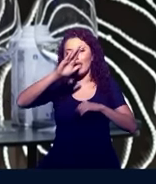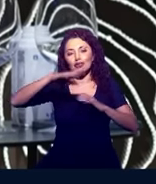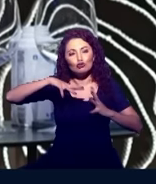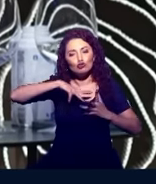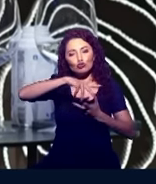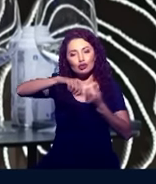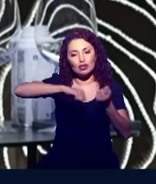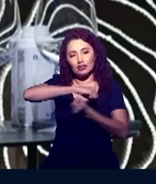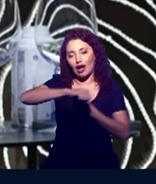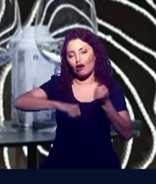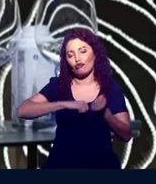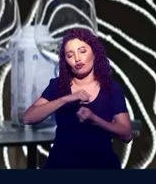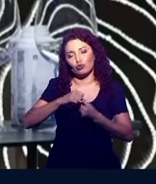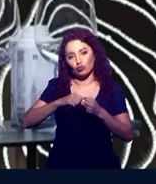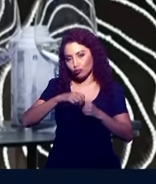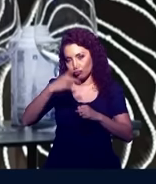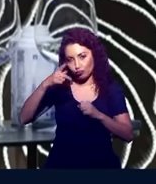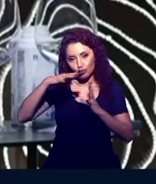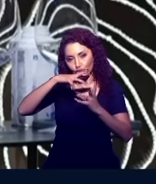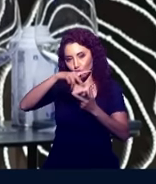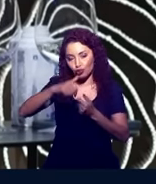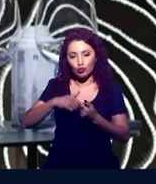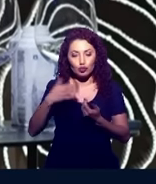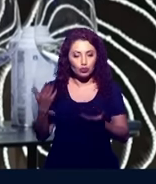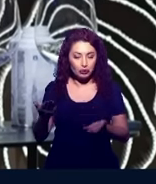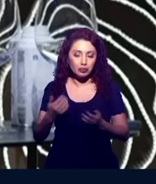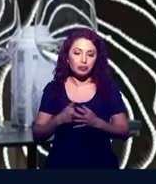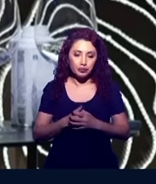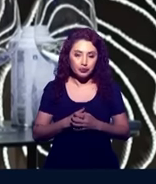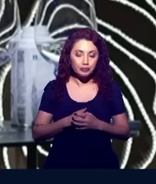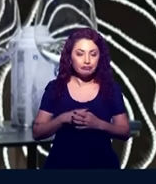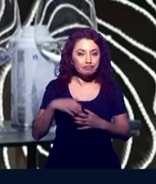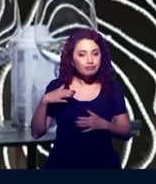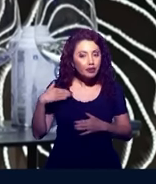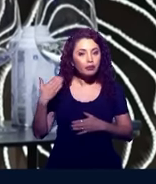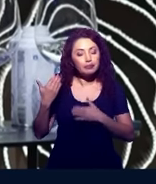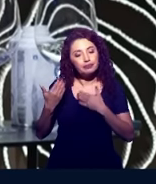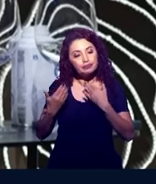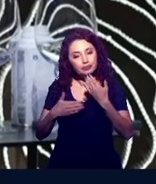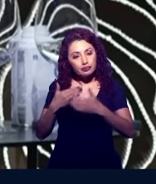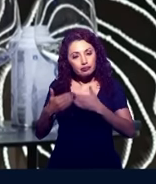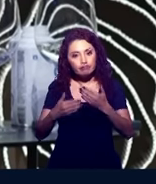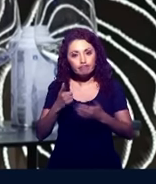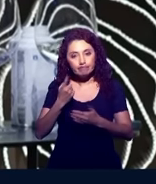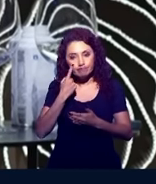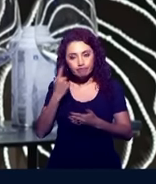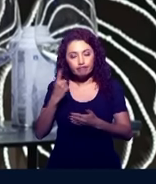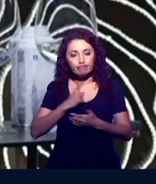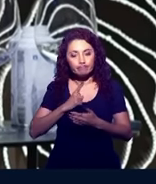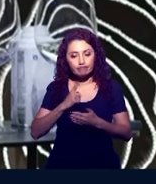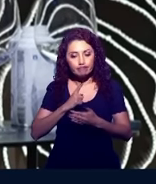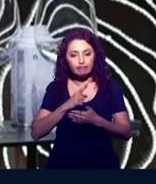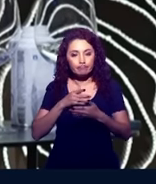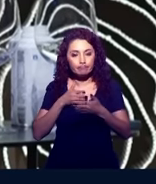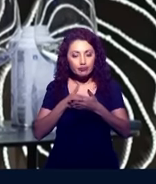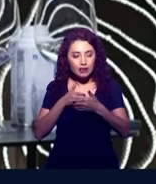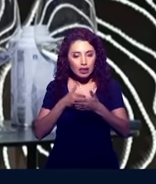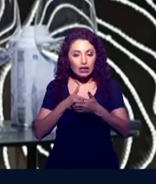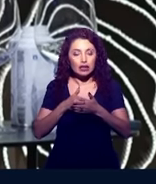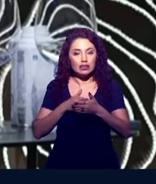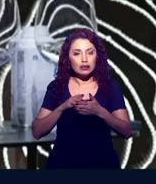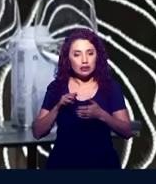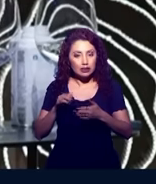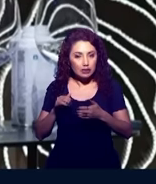erguer Barreiras não tarifárias ou não tarifárias eh envolvendo a questão dos